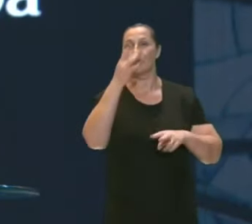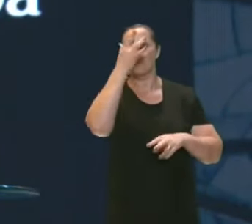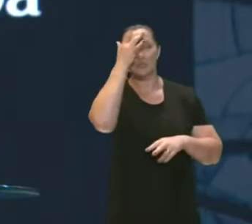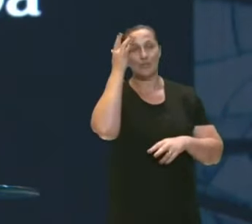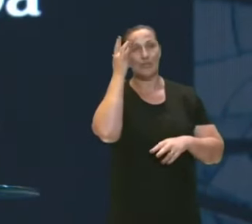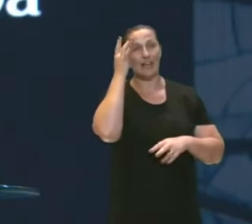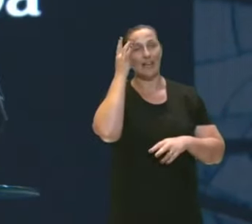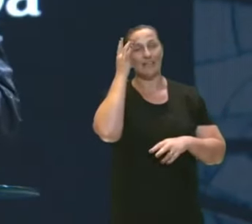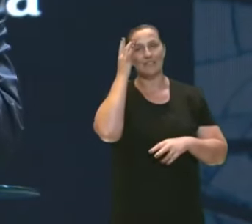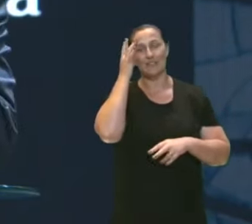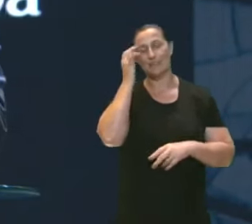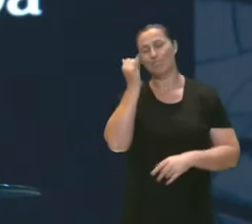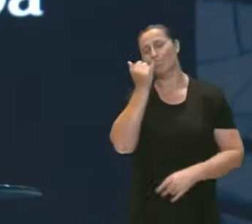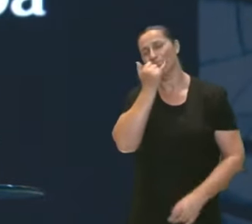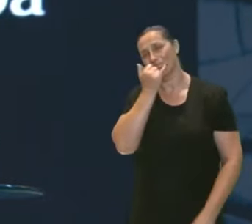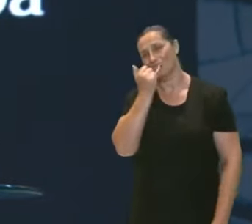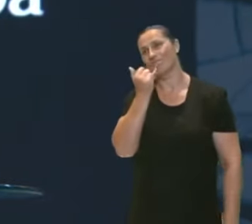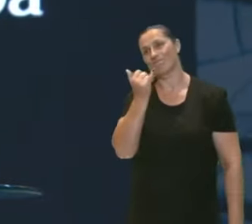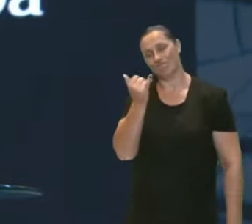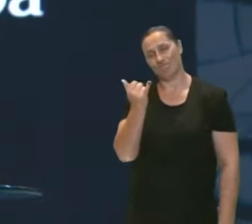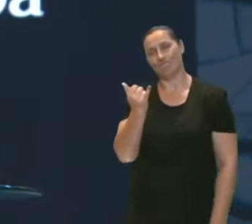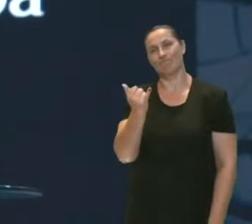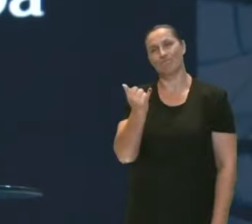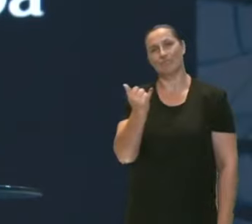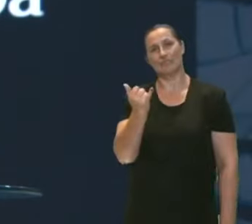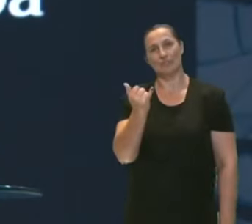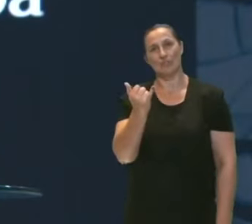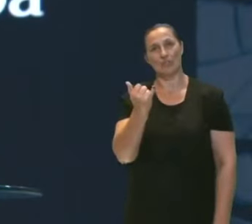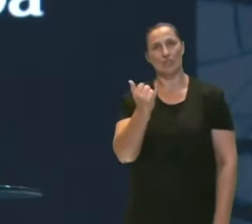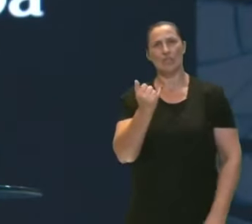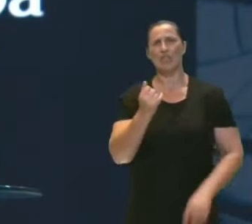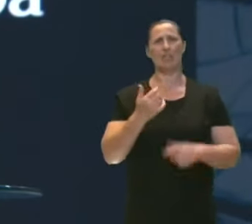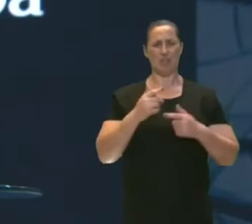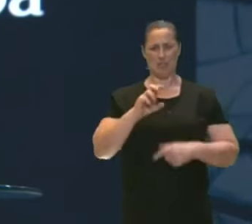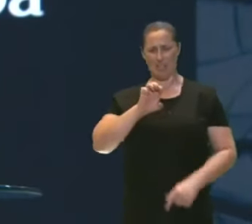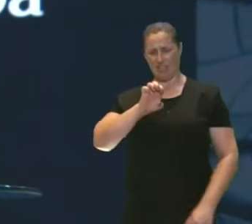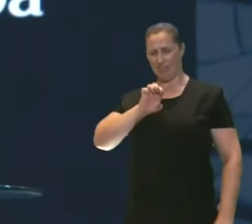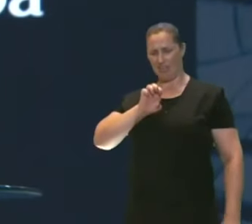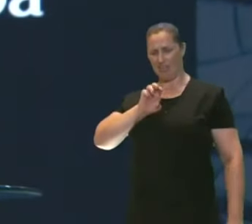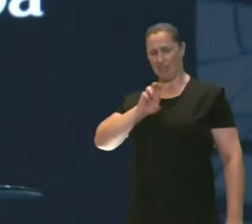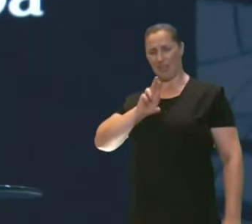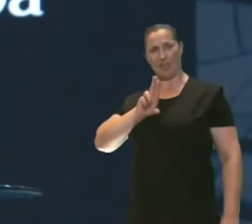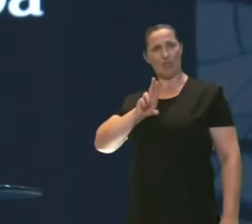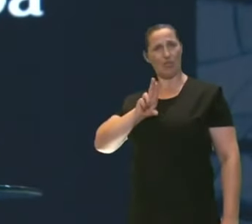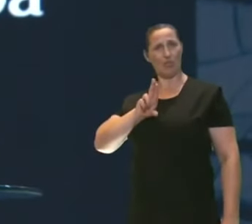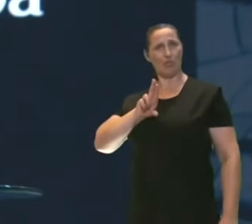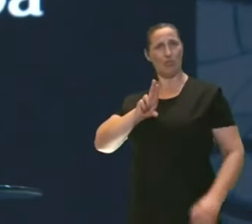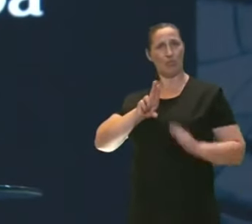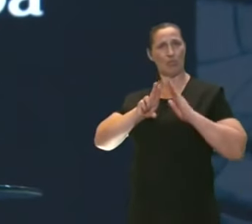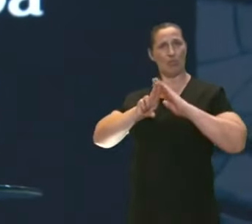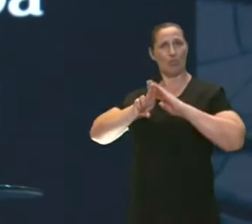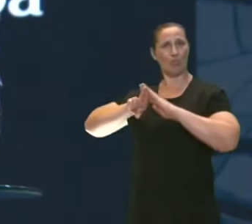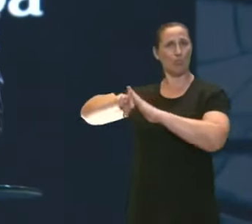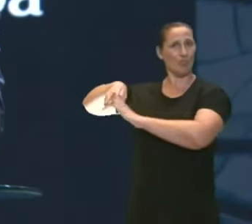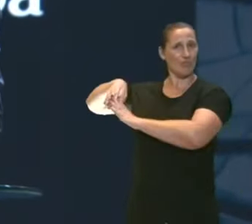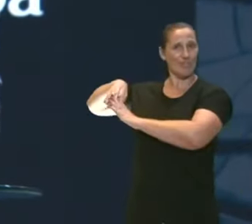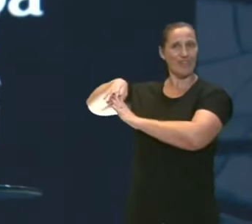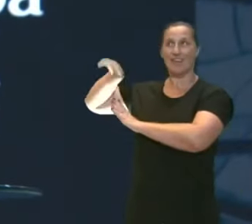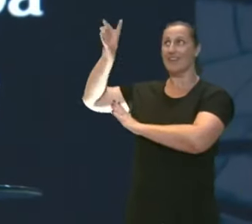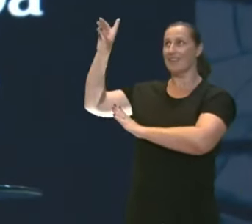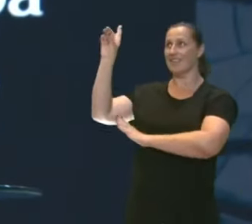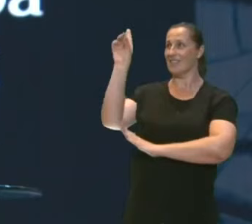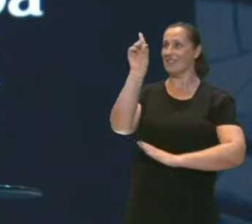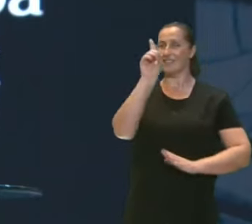esse olhar maior, além de mim mesmo, além de você, e entender que Deus é capaz